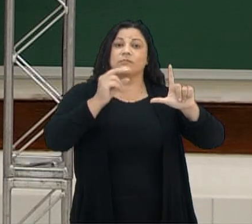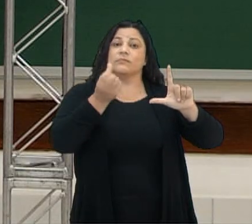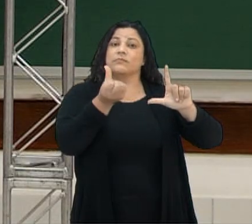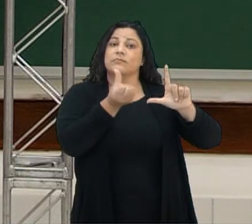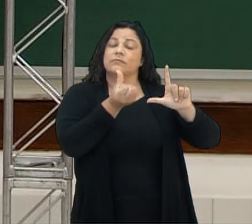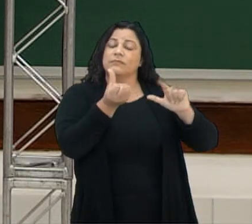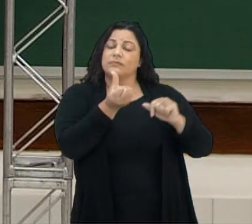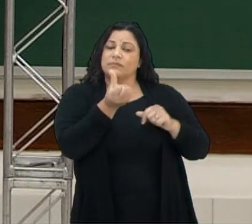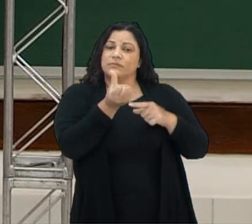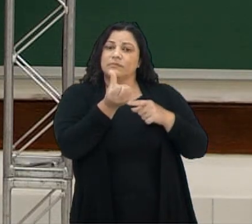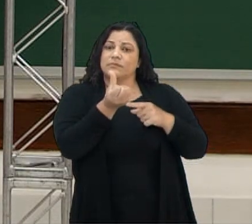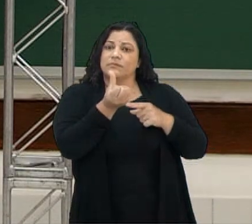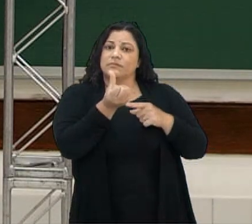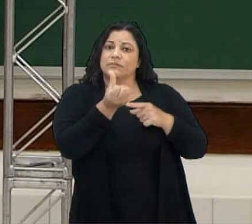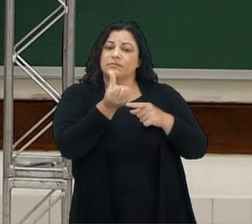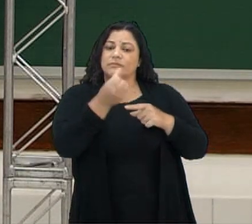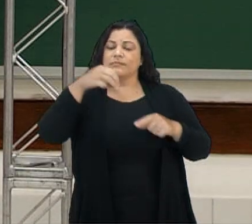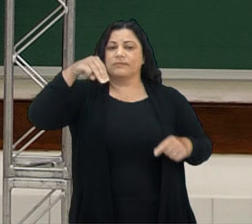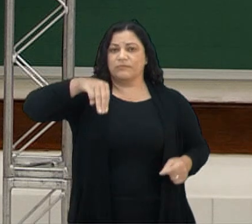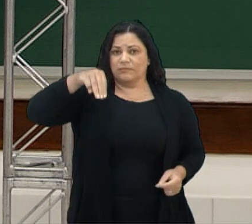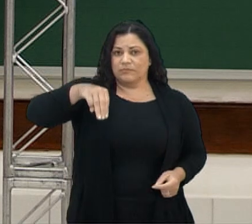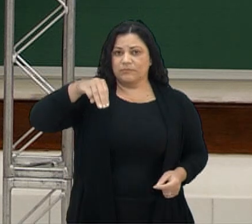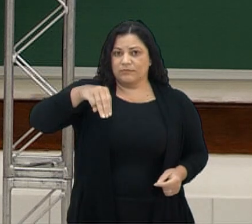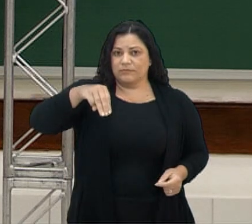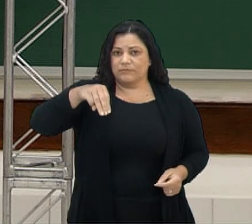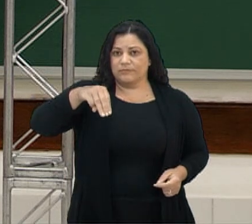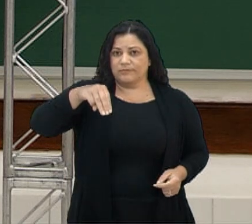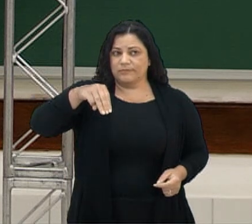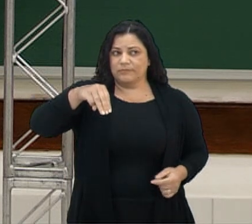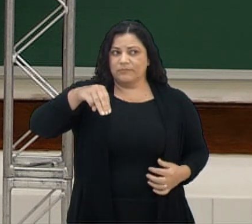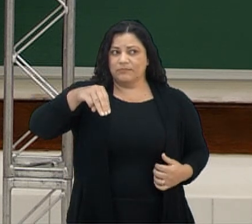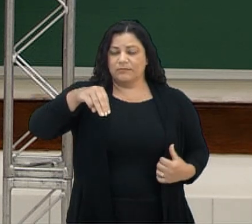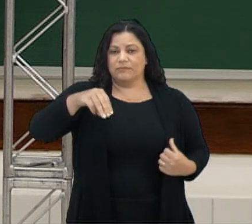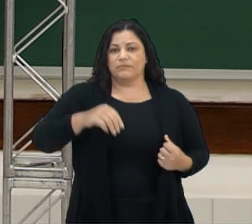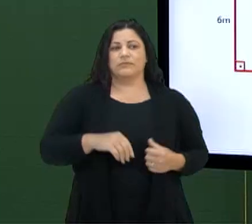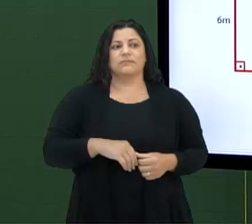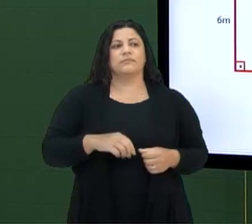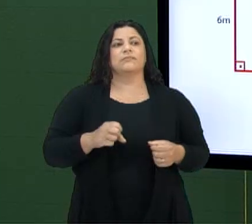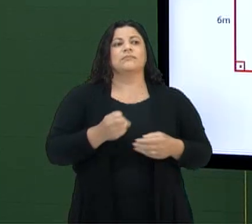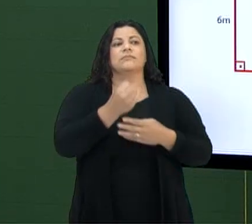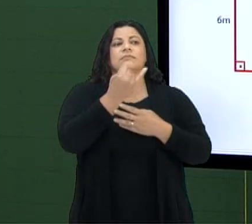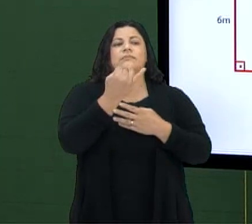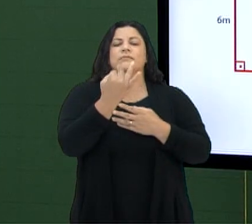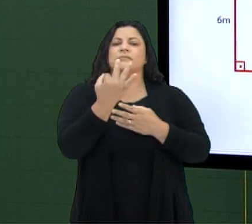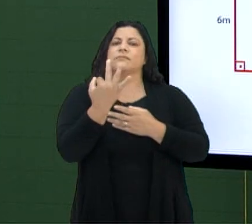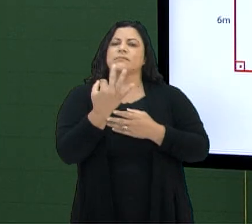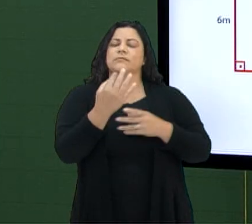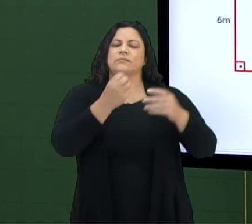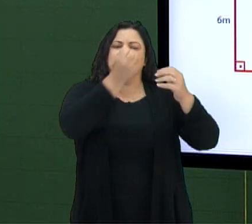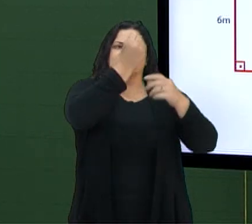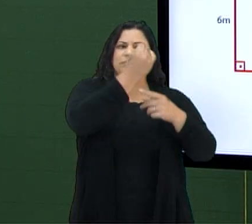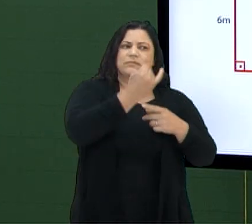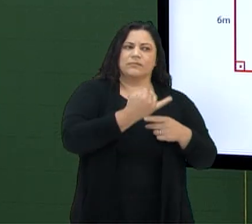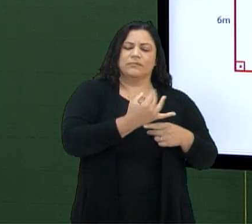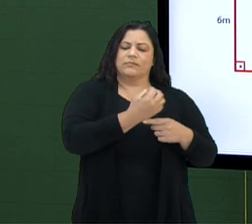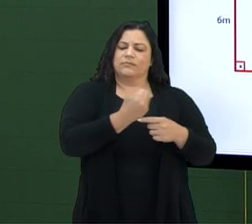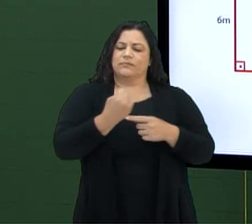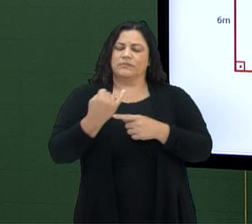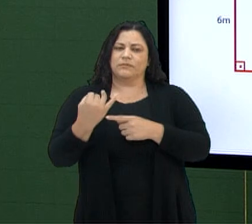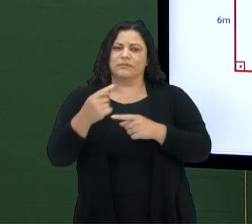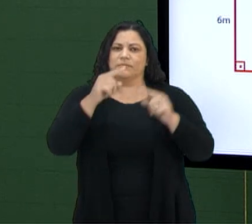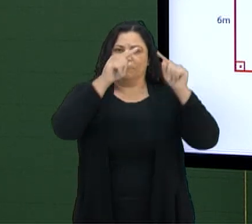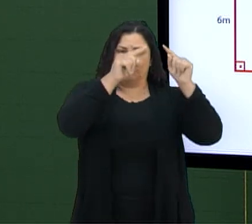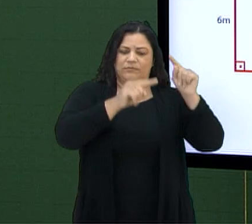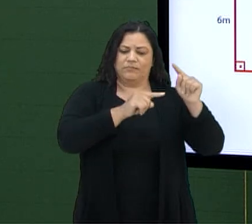quê? 6 metros, tá? O lado mede 6 metros. Então, 1, 2, 3, 4, 1, 2, 3, 4... Que o lado mede 6 metros, tá